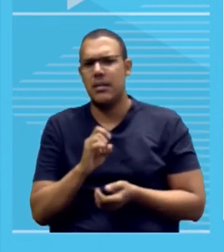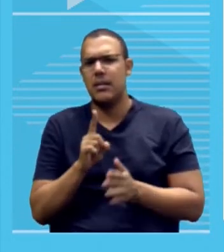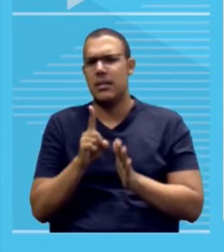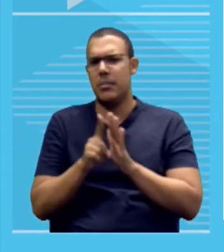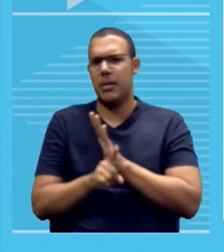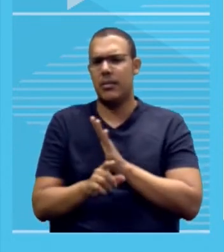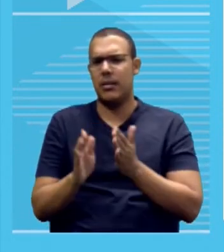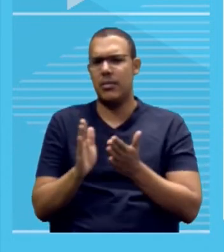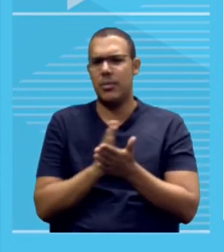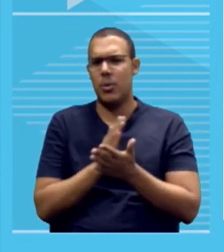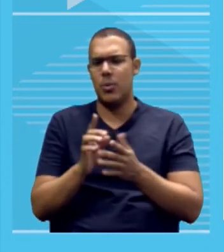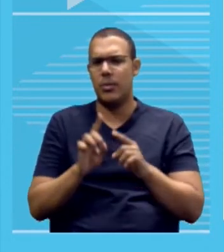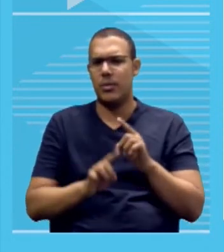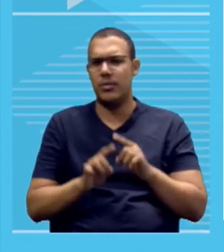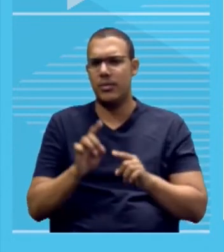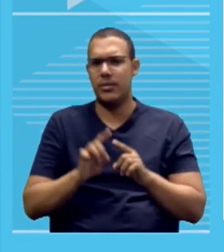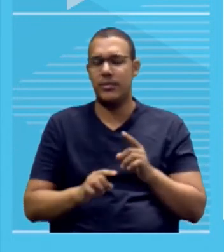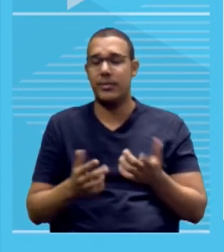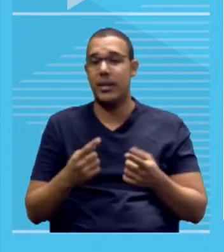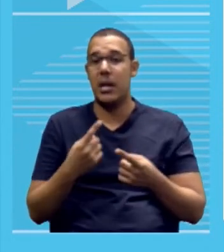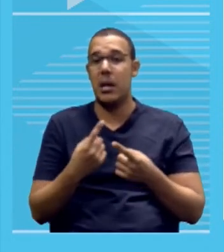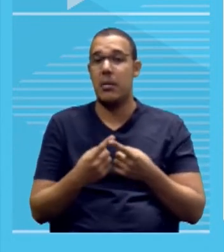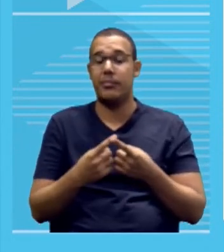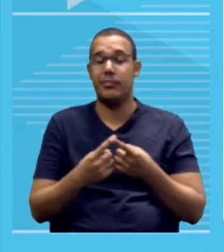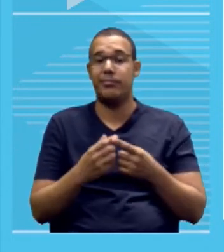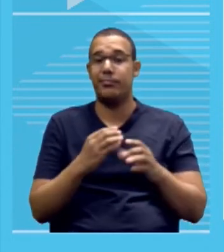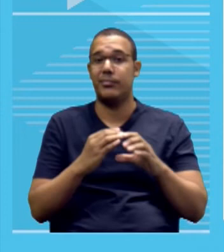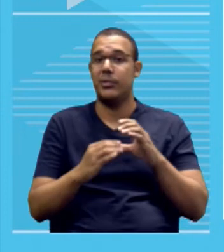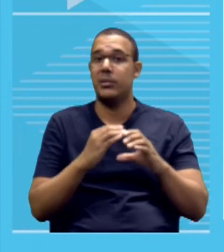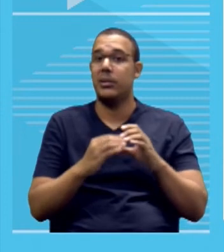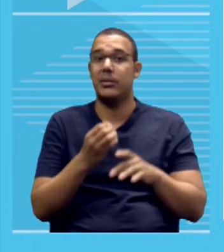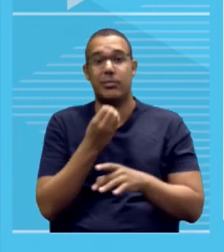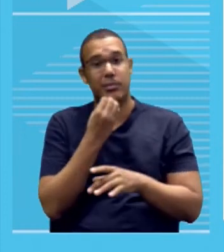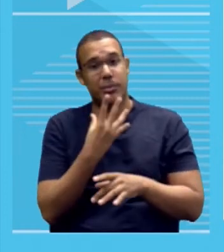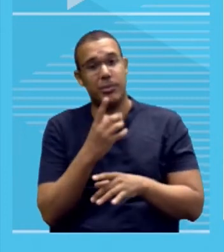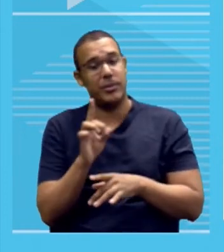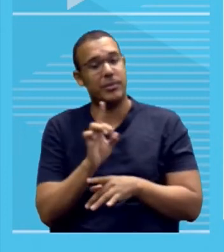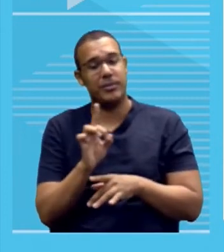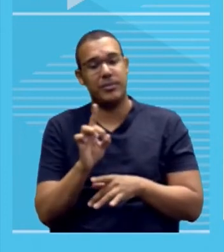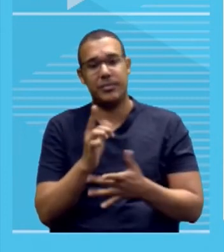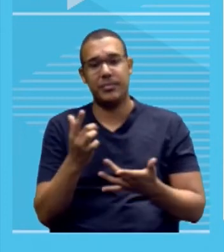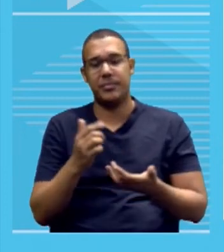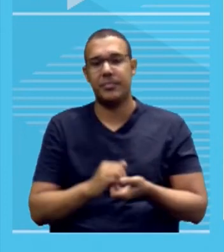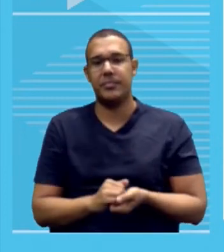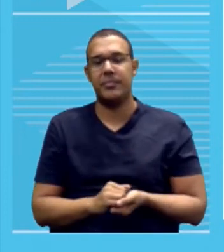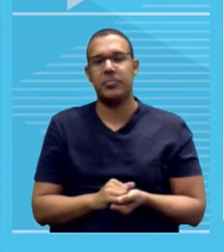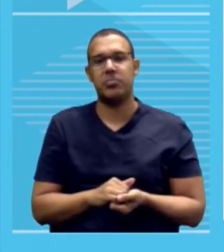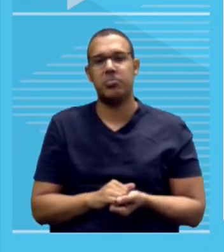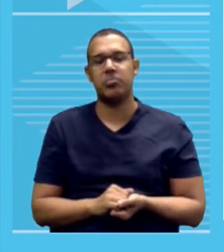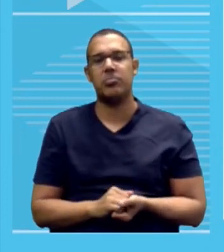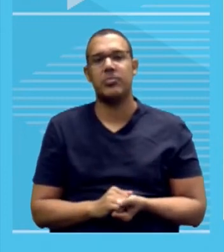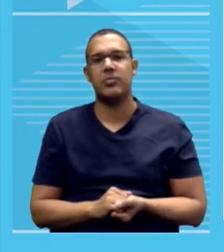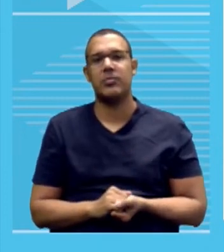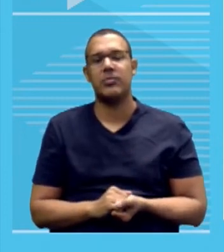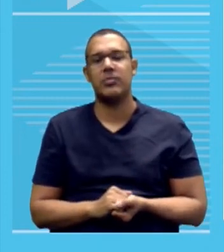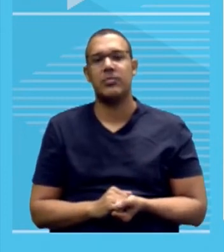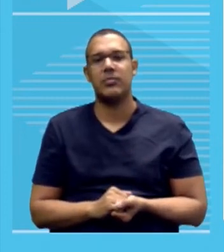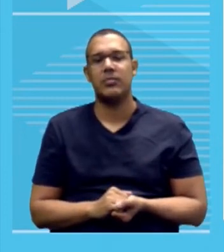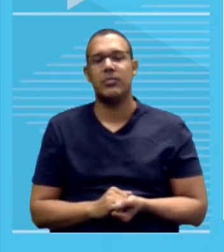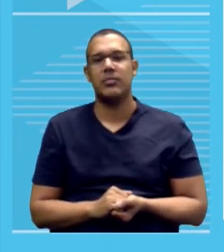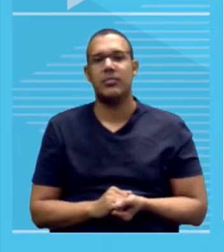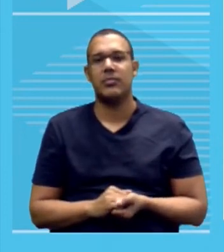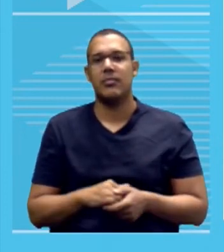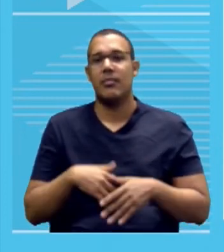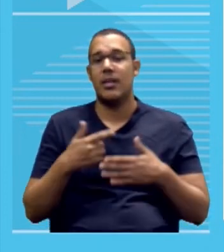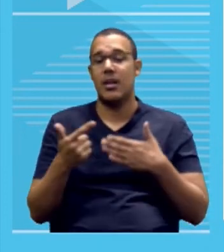algum produto e tudo mais não alcançou não teve êxito na sua função comunicativa Tá bom então